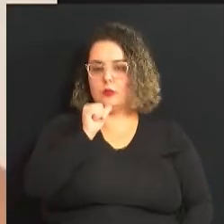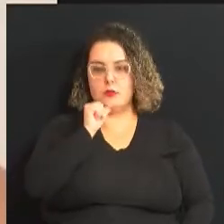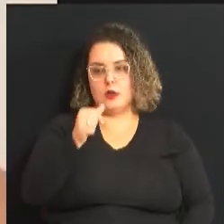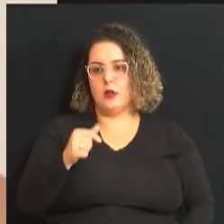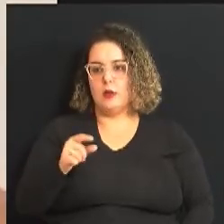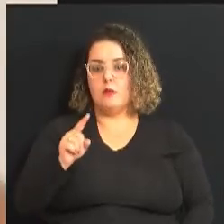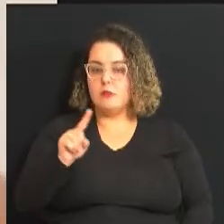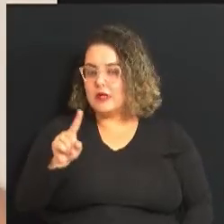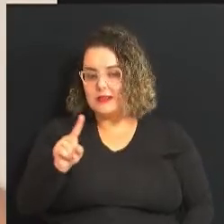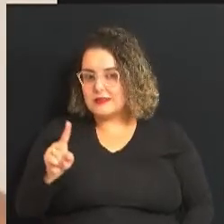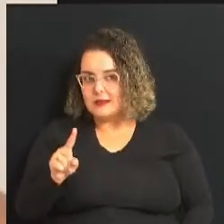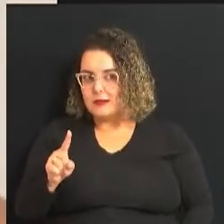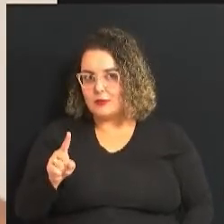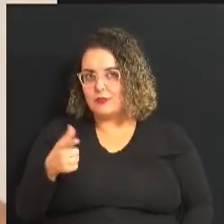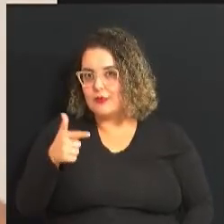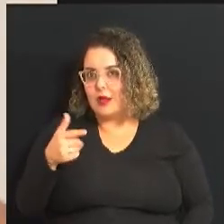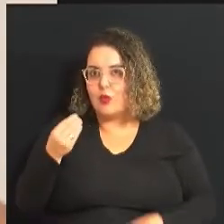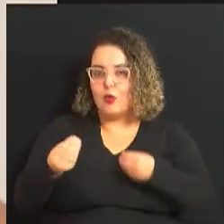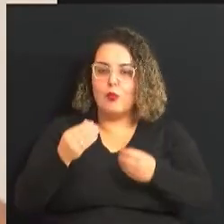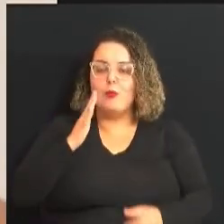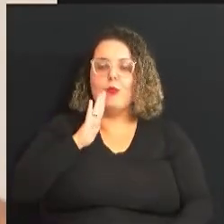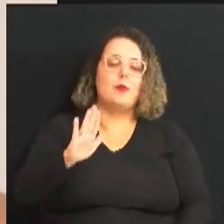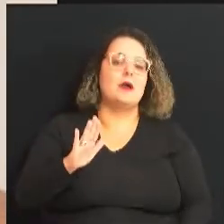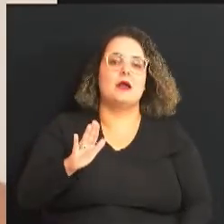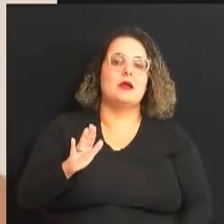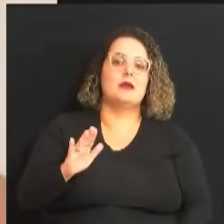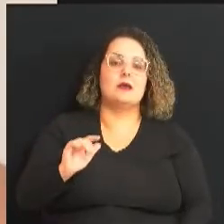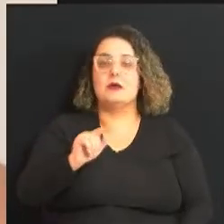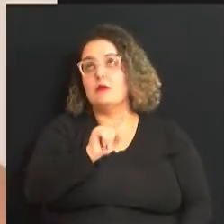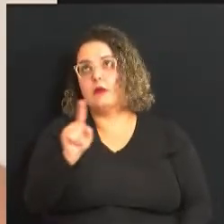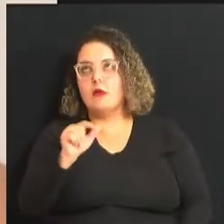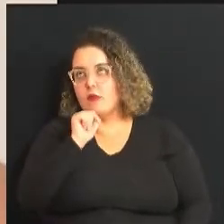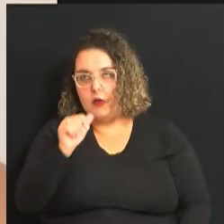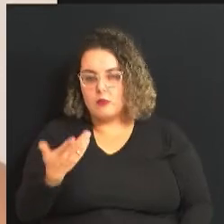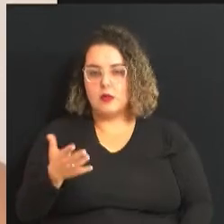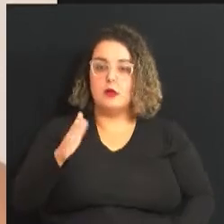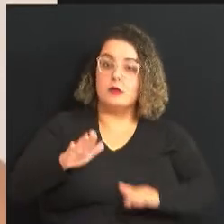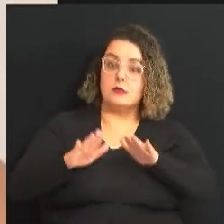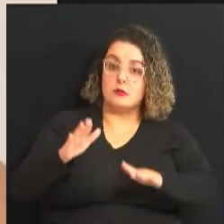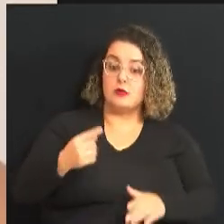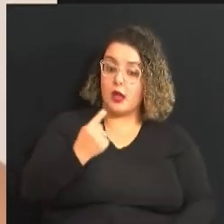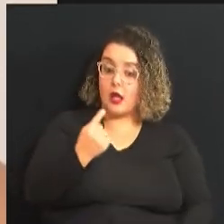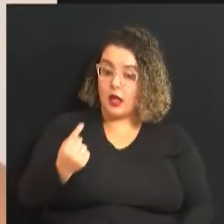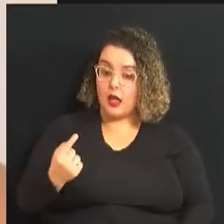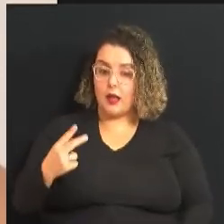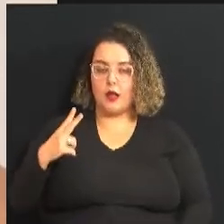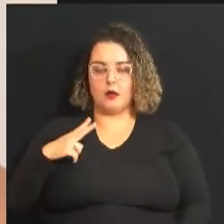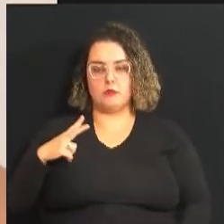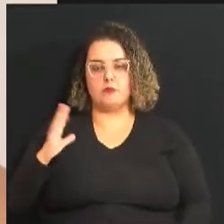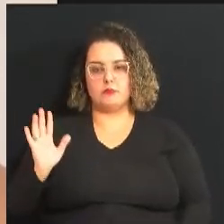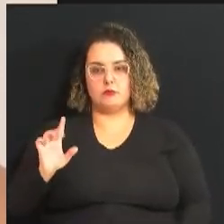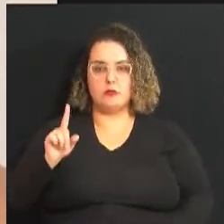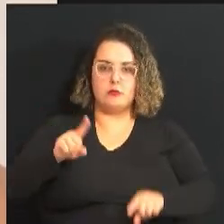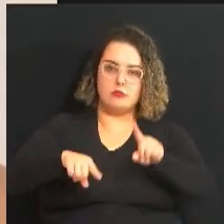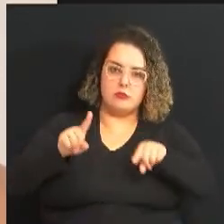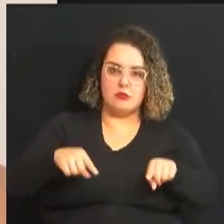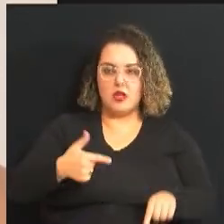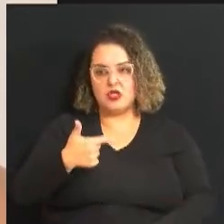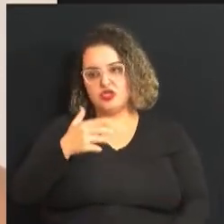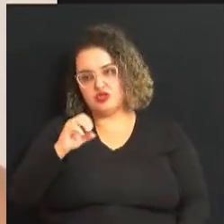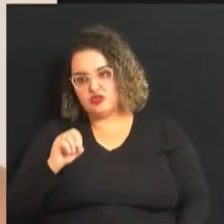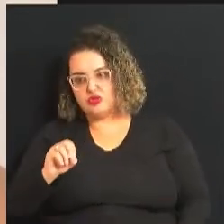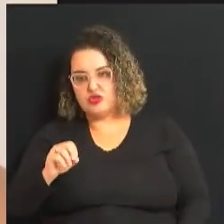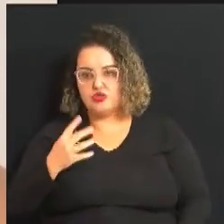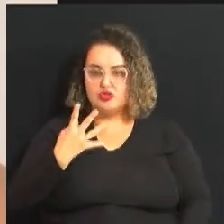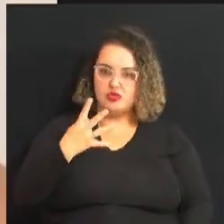como prometer que vai ficar sem menstruar. Isso depende um pouco da resposta individual de cada uma. Varia aí de 20 a